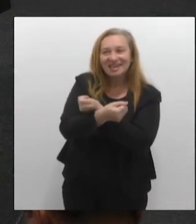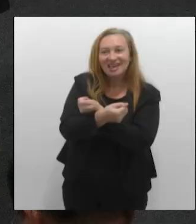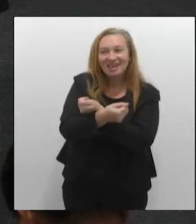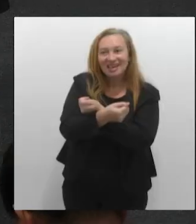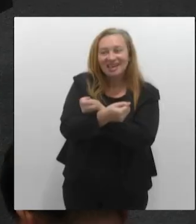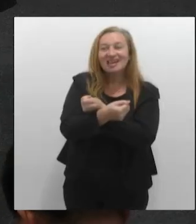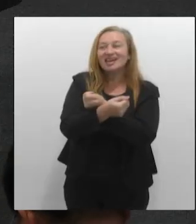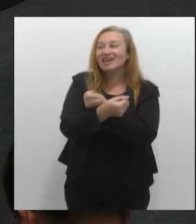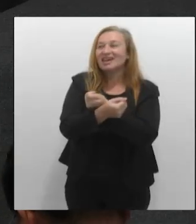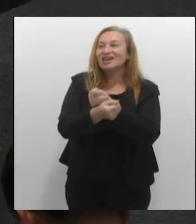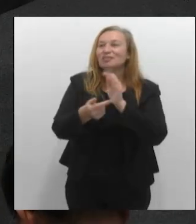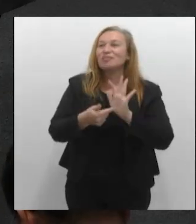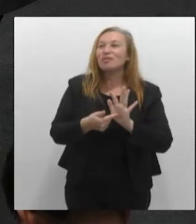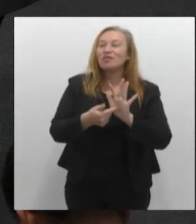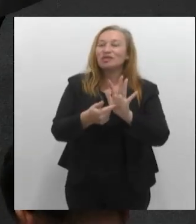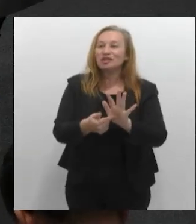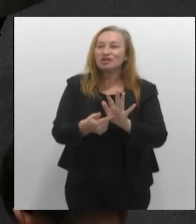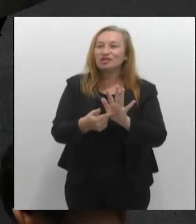maravilhosa.